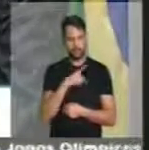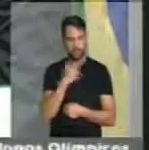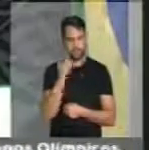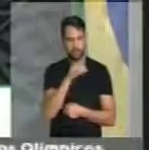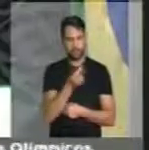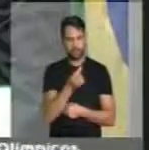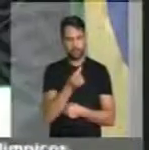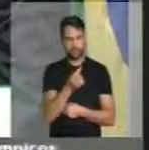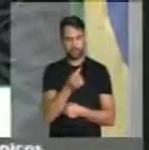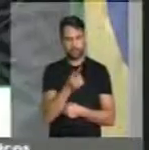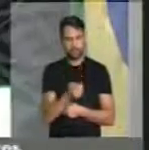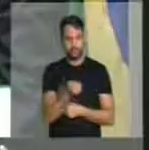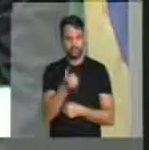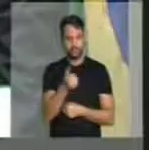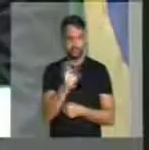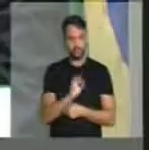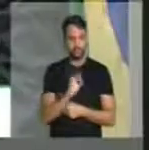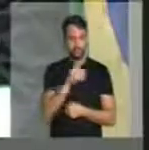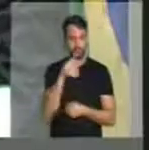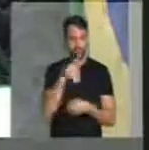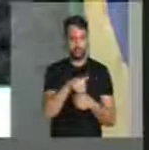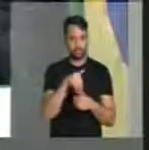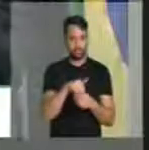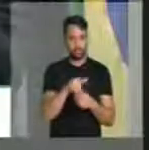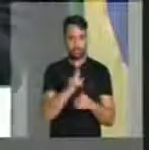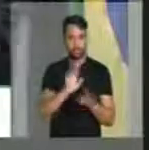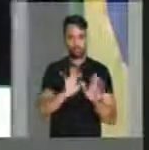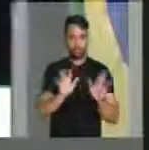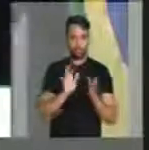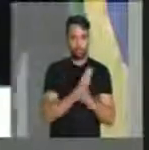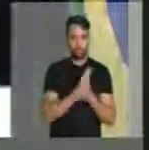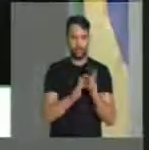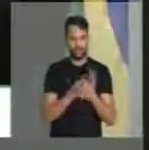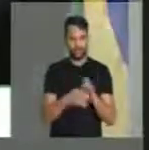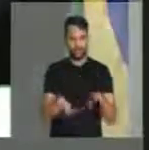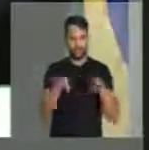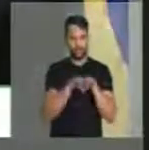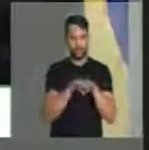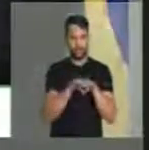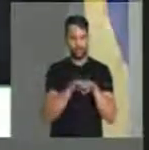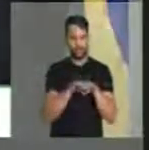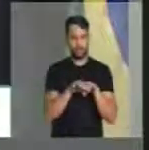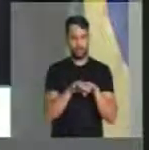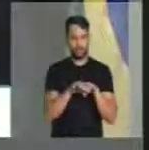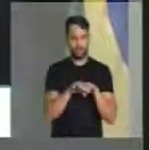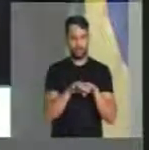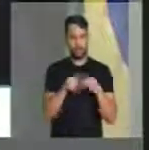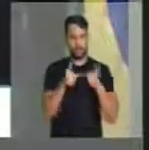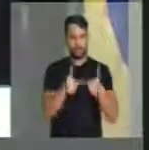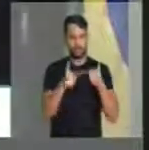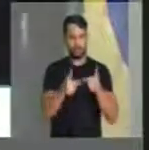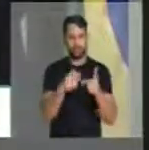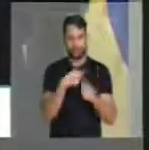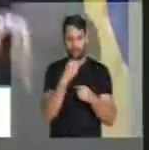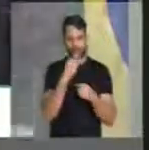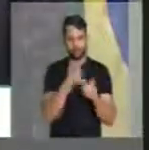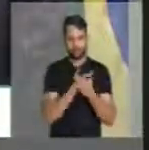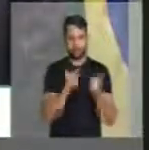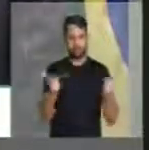por 60% e poucos dos votos. Aí não, aí é democrático, aí é luta, aí é